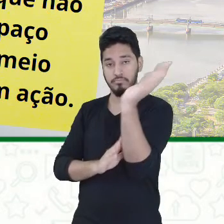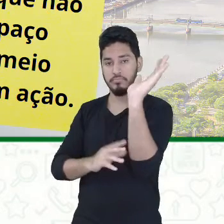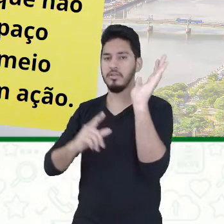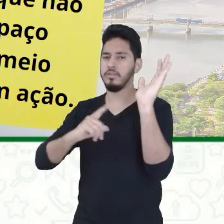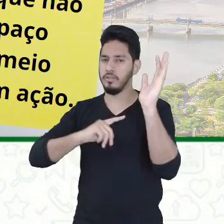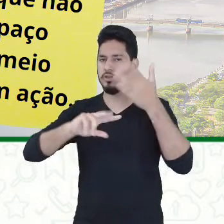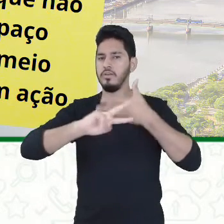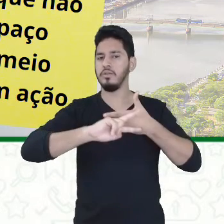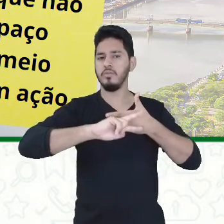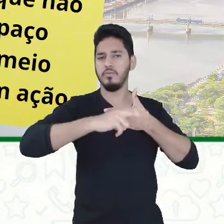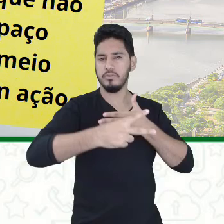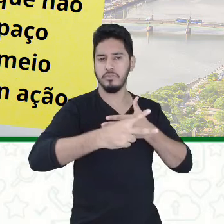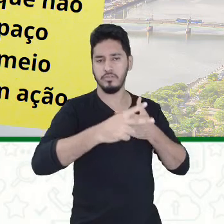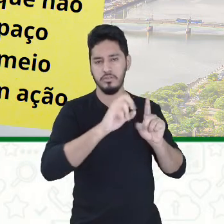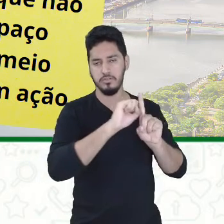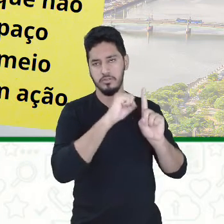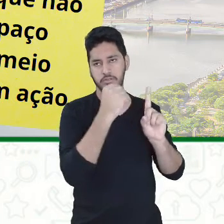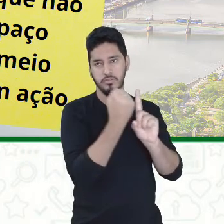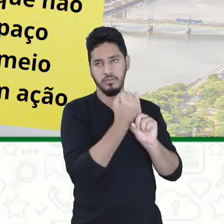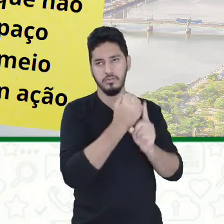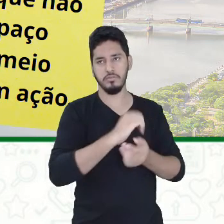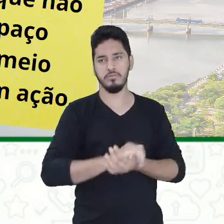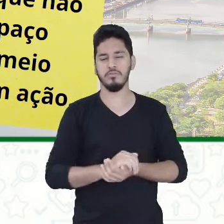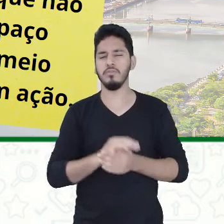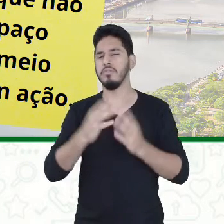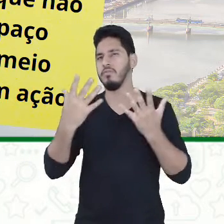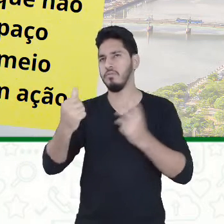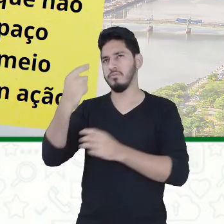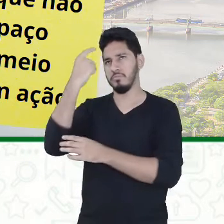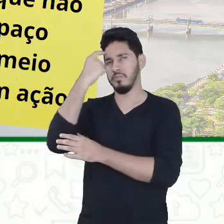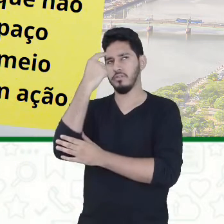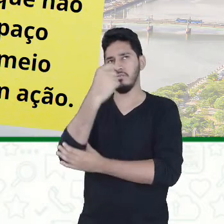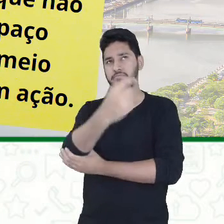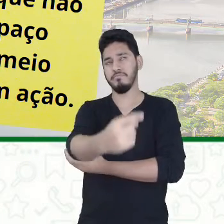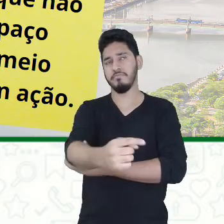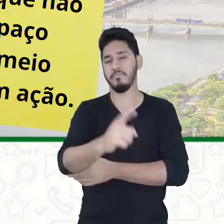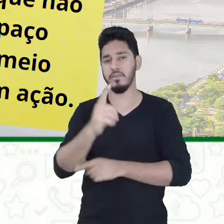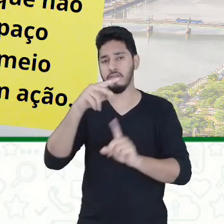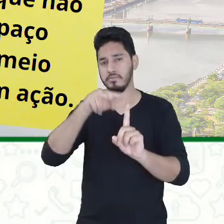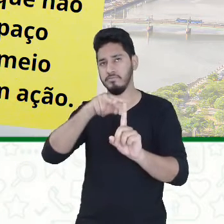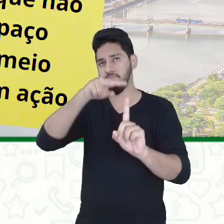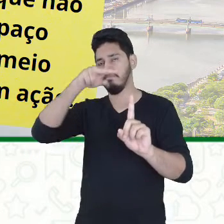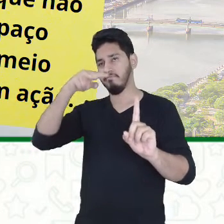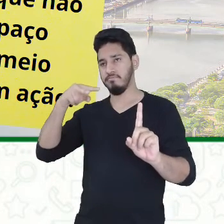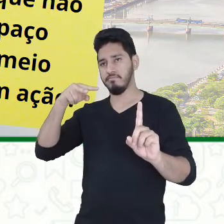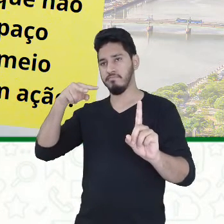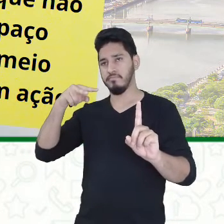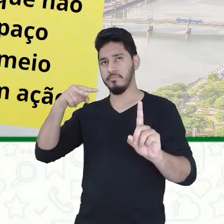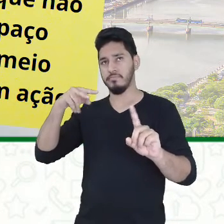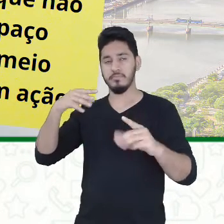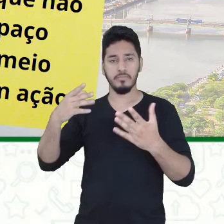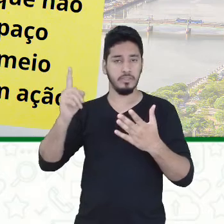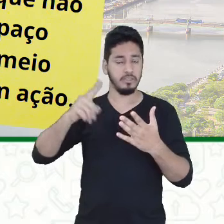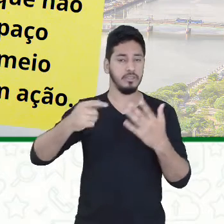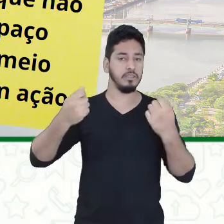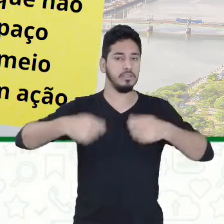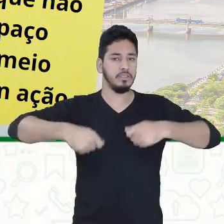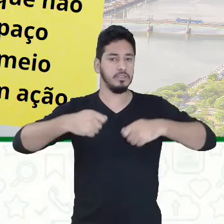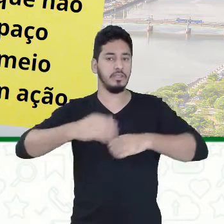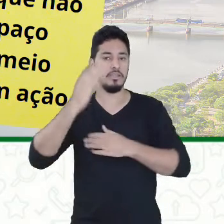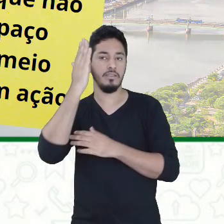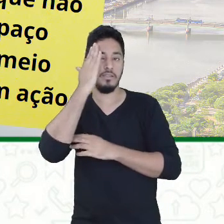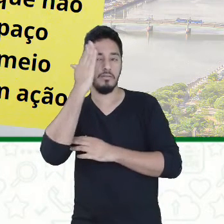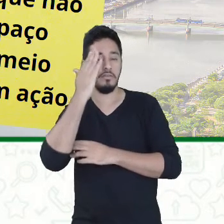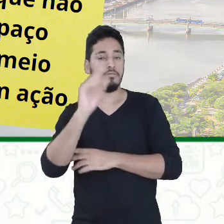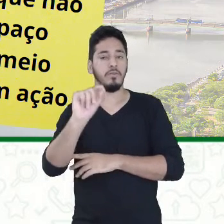impactos sobre a sociedade, né? Vamos raciocinar aí. Essa perspectiva é de necessária compreensão para